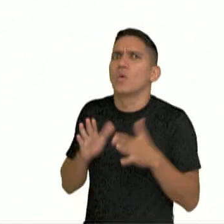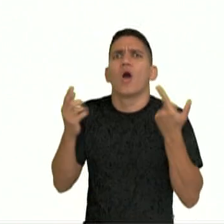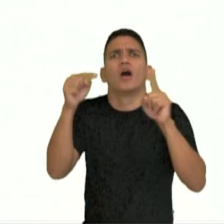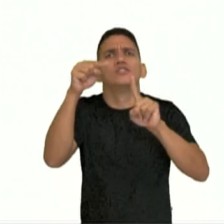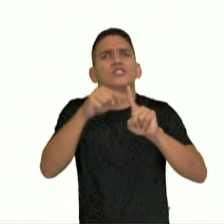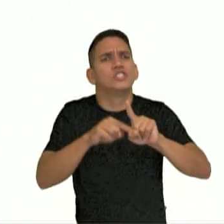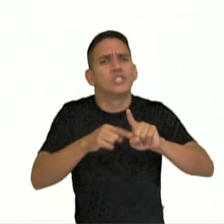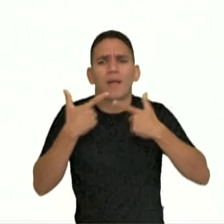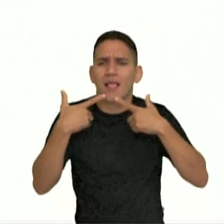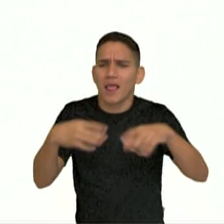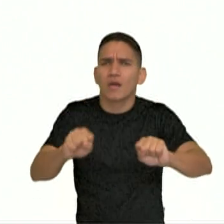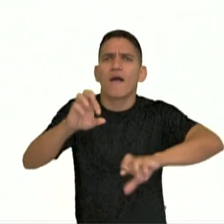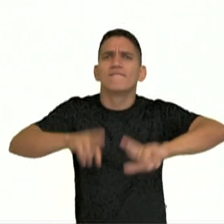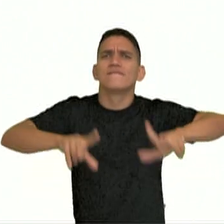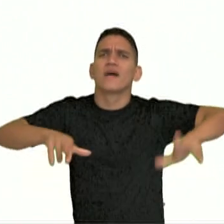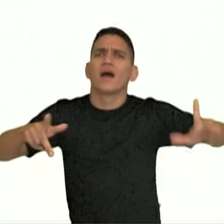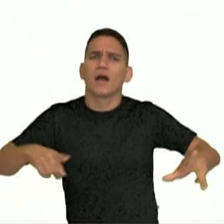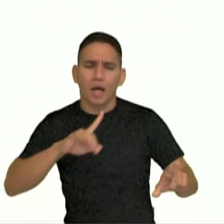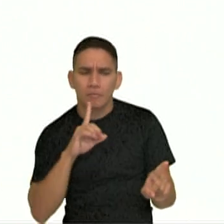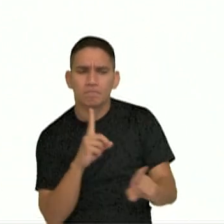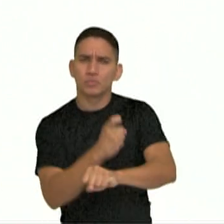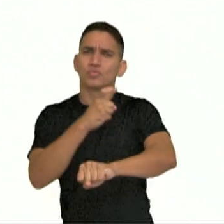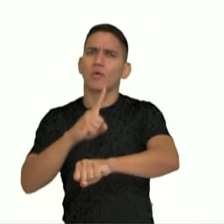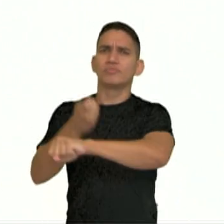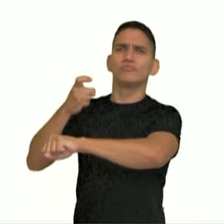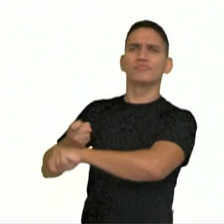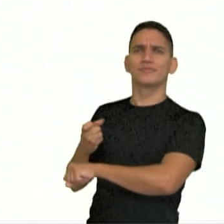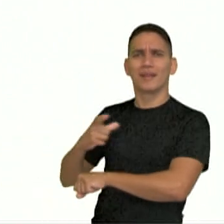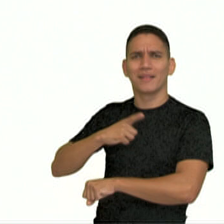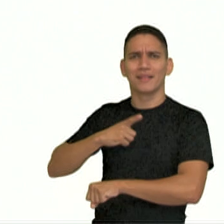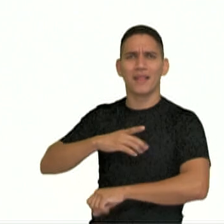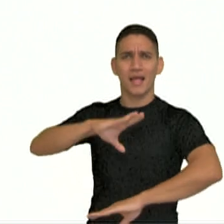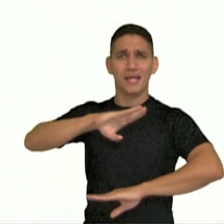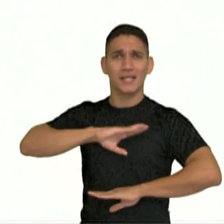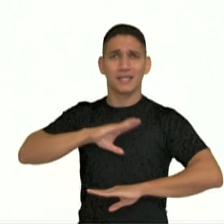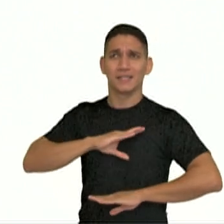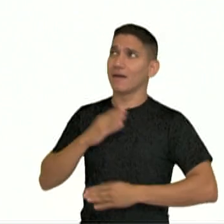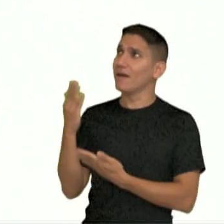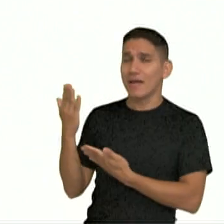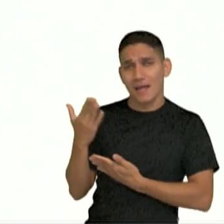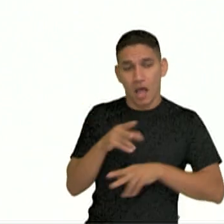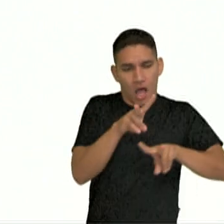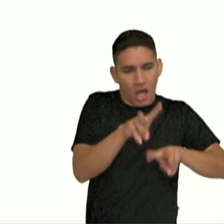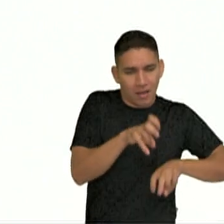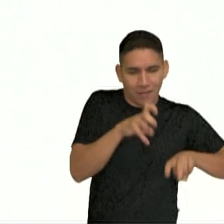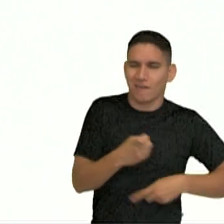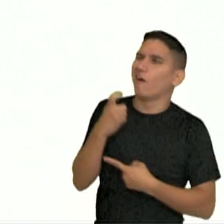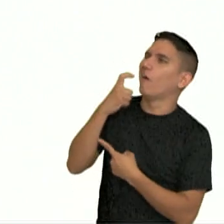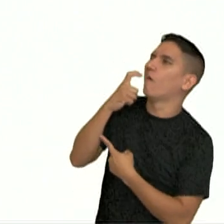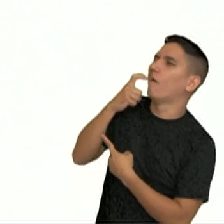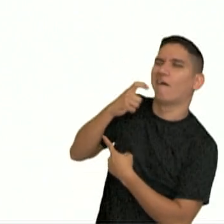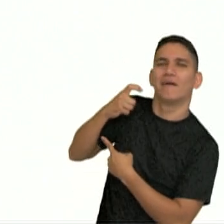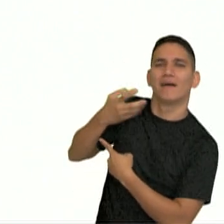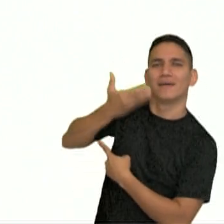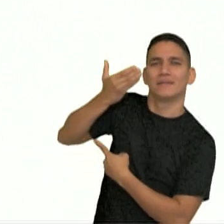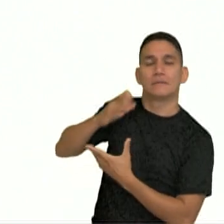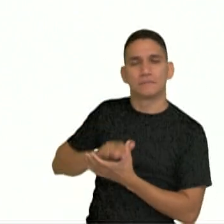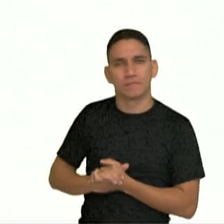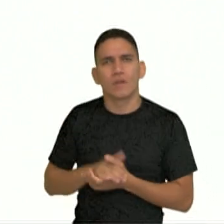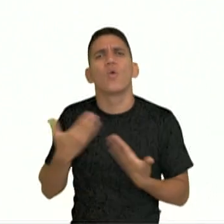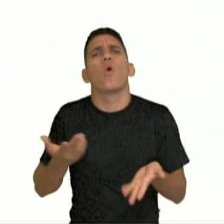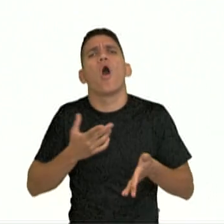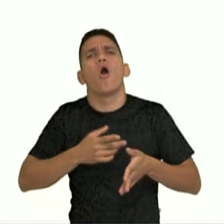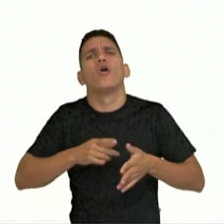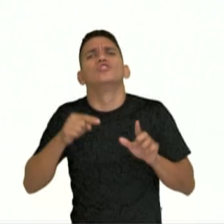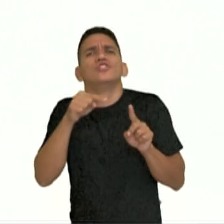variação linguística podemos identificar no caso o caipira no dentista? Então, que tipo de